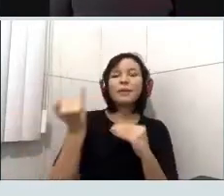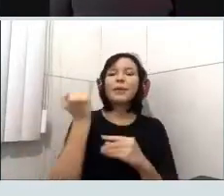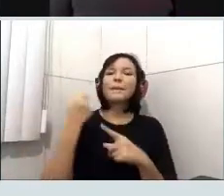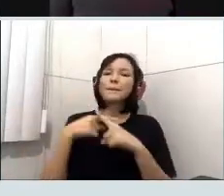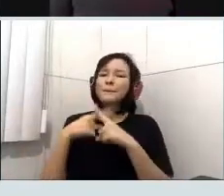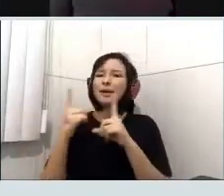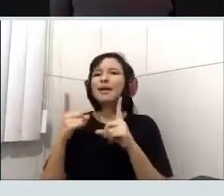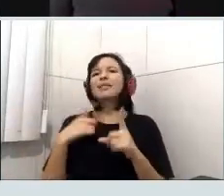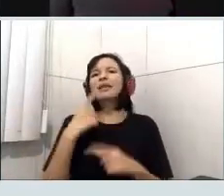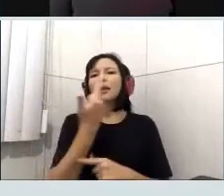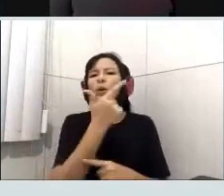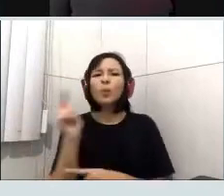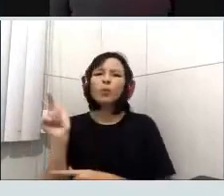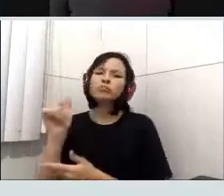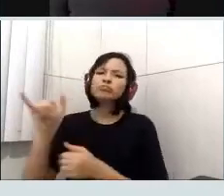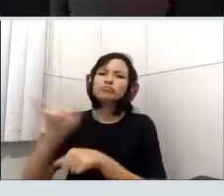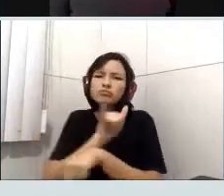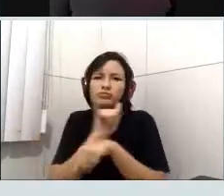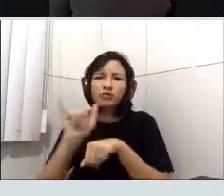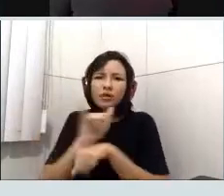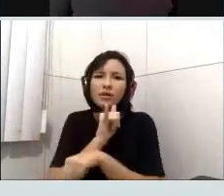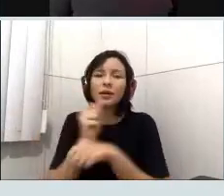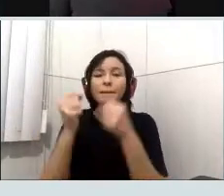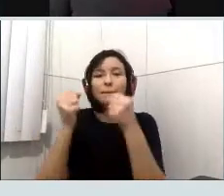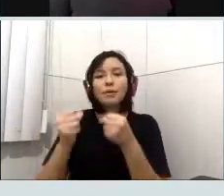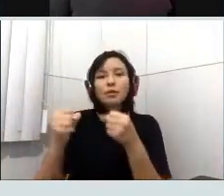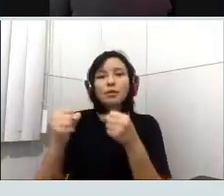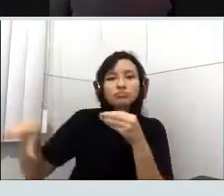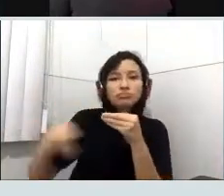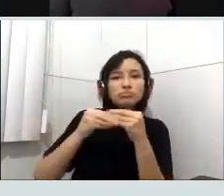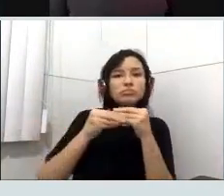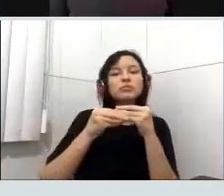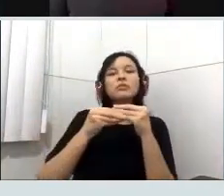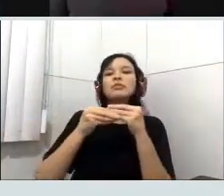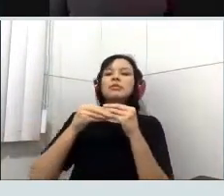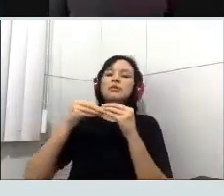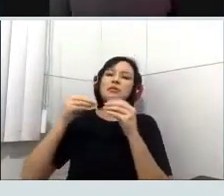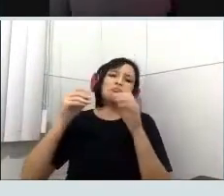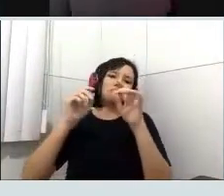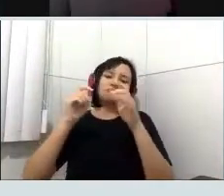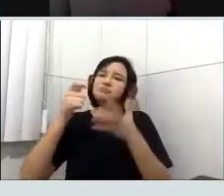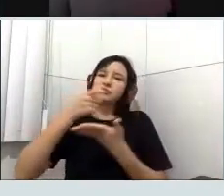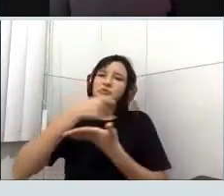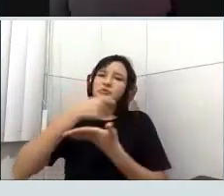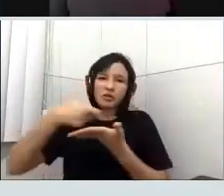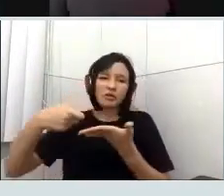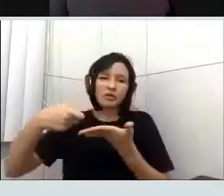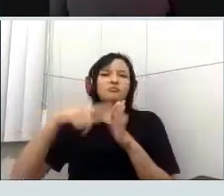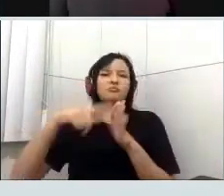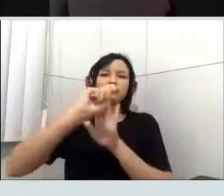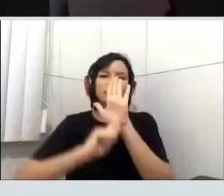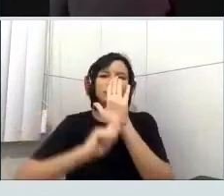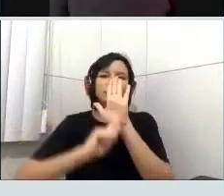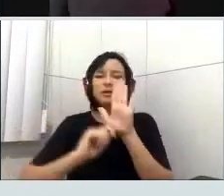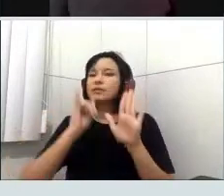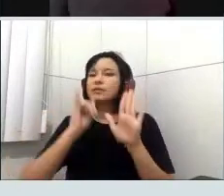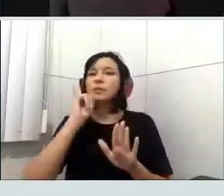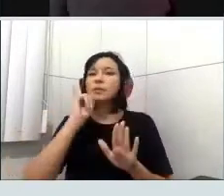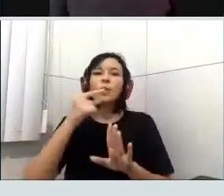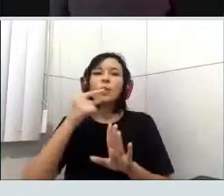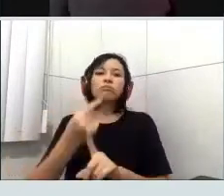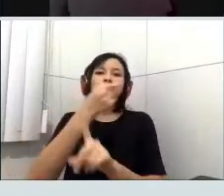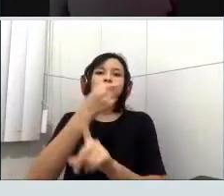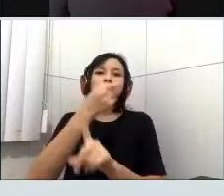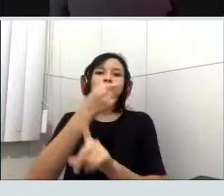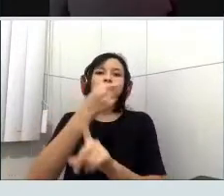gente também argumentar. Citação, alusão histórica, citar algum dado estatístico, citar um fato histórico, um fato